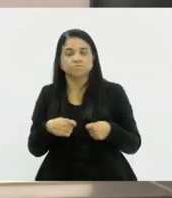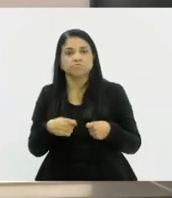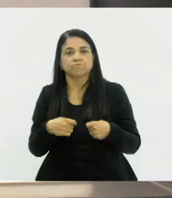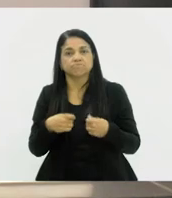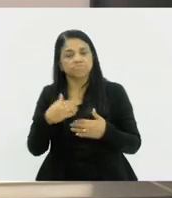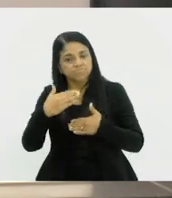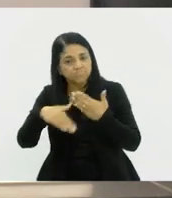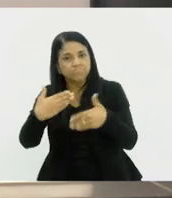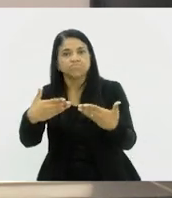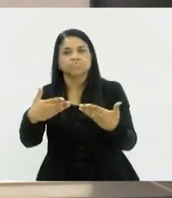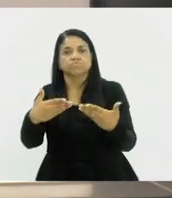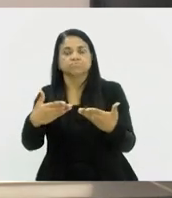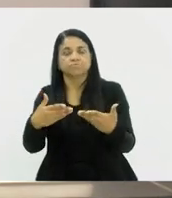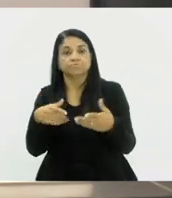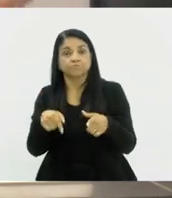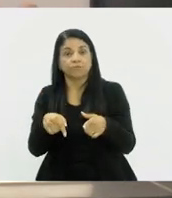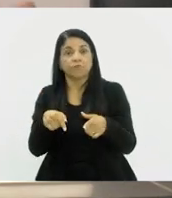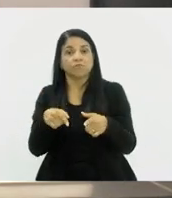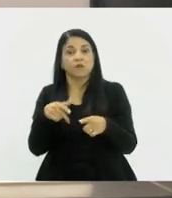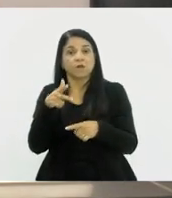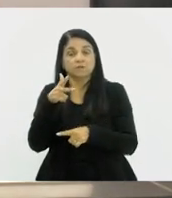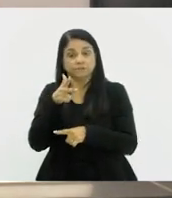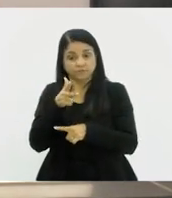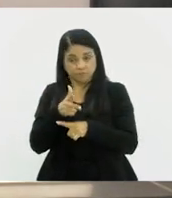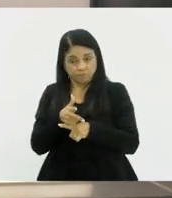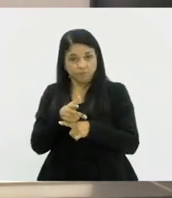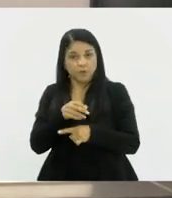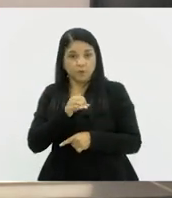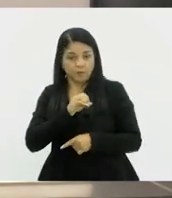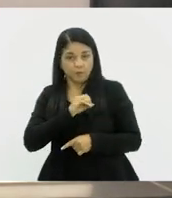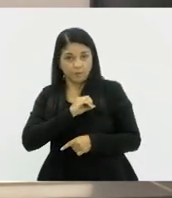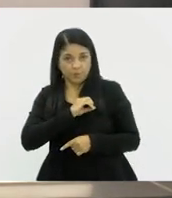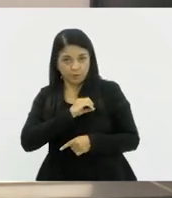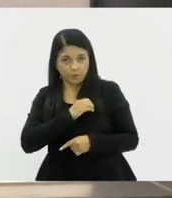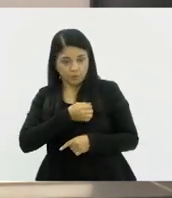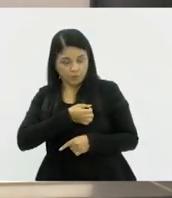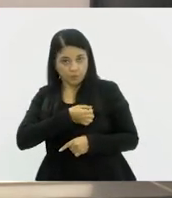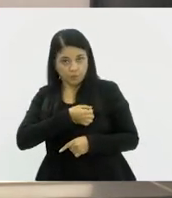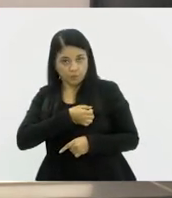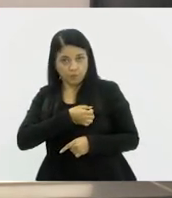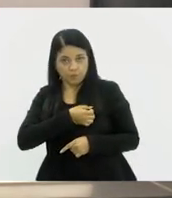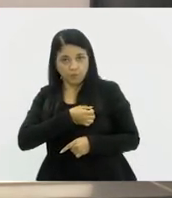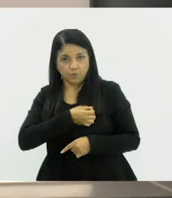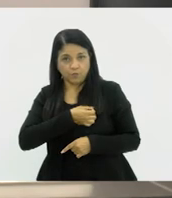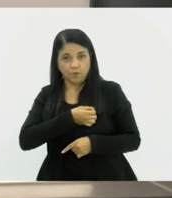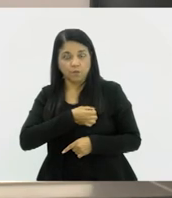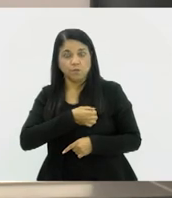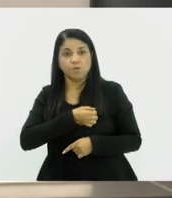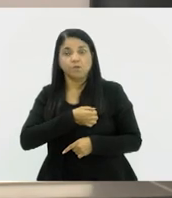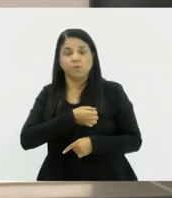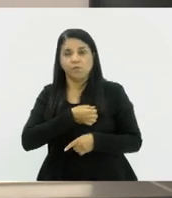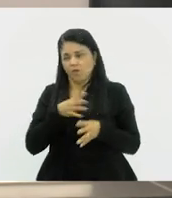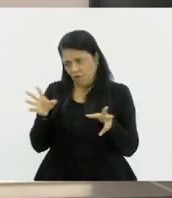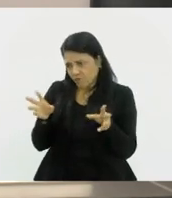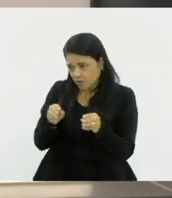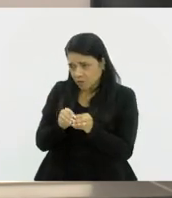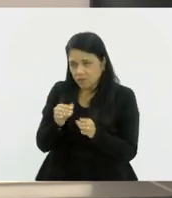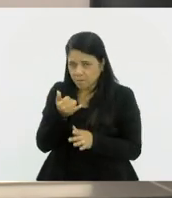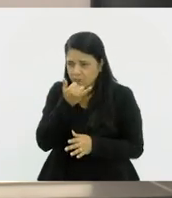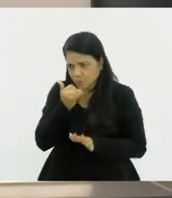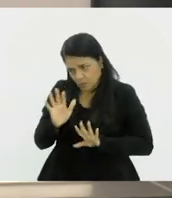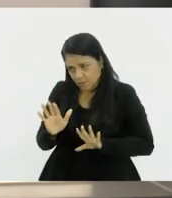além e talvez com a vinda das câmeras corporais Talvez isso eu já vou finalizar me perdoe